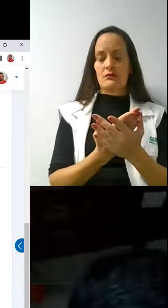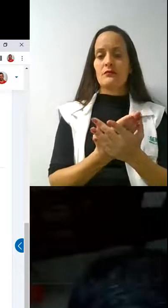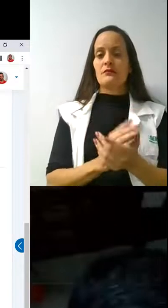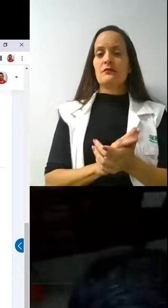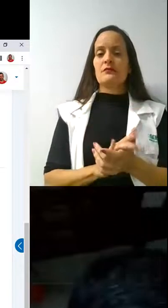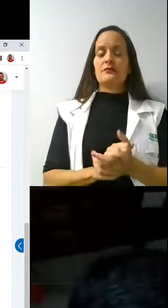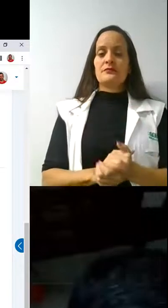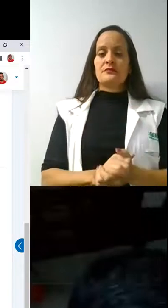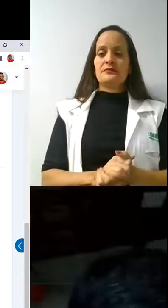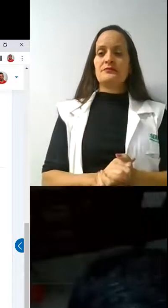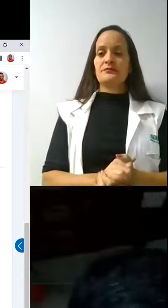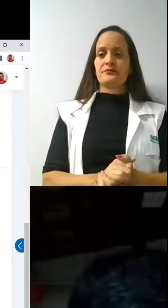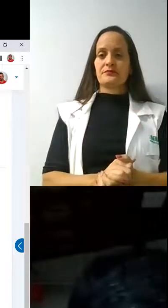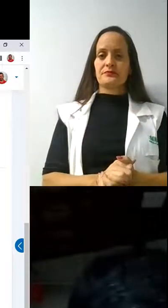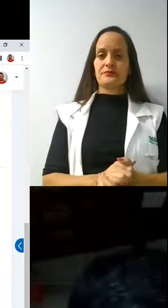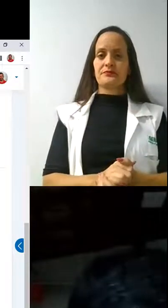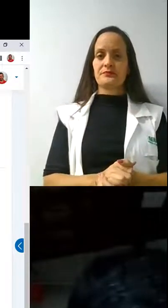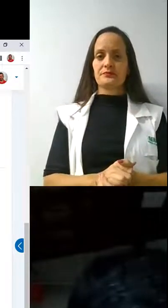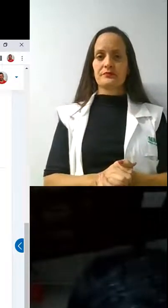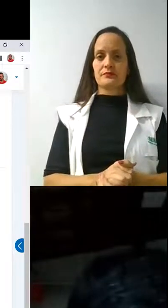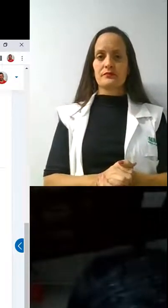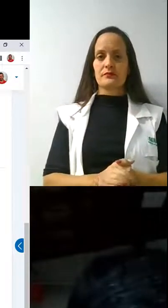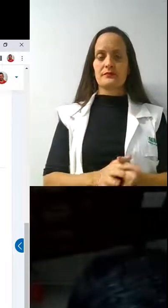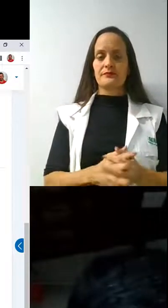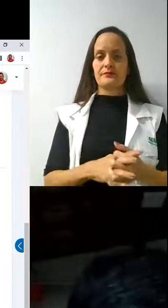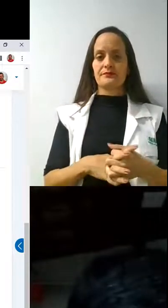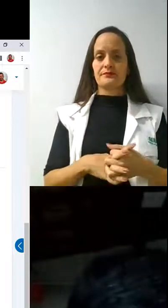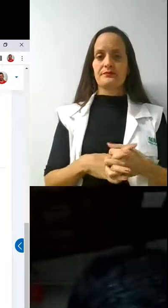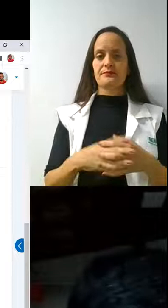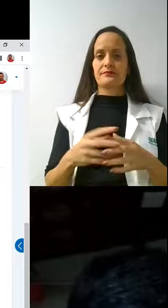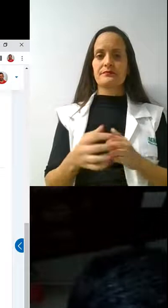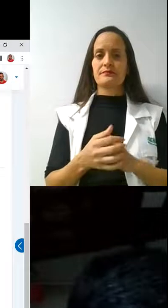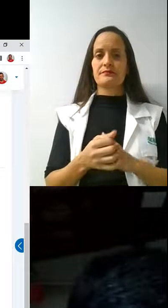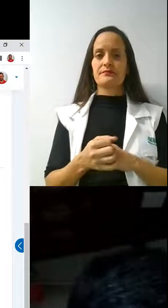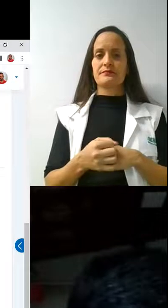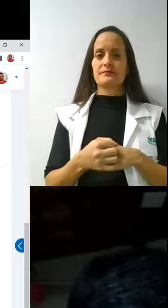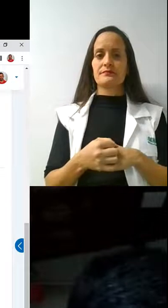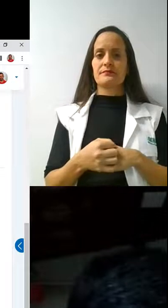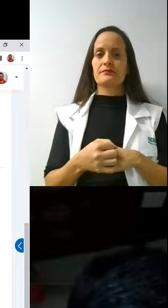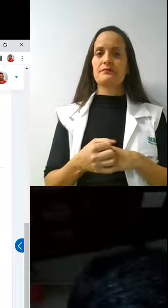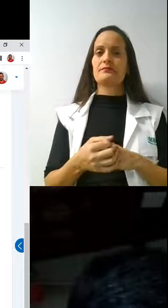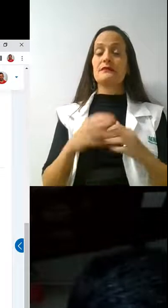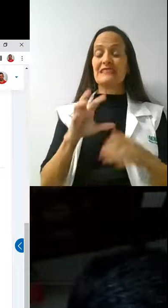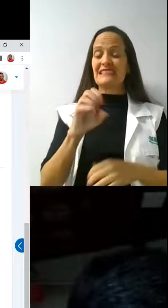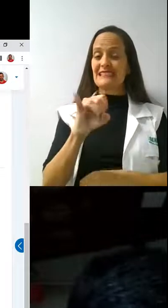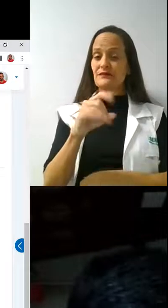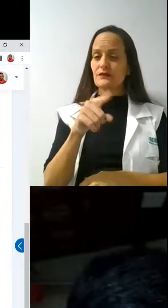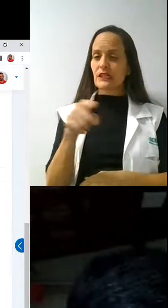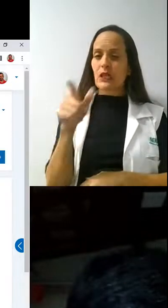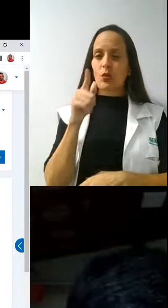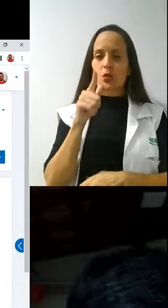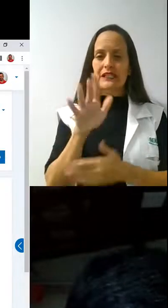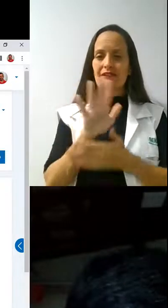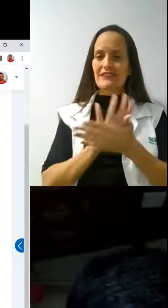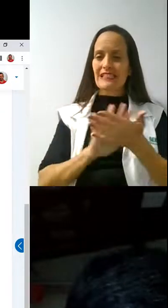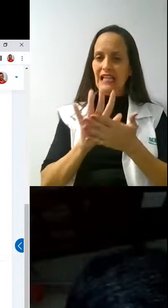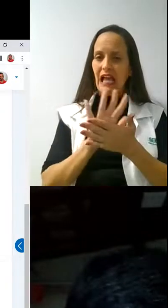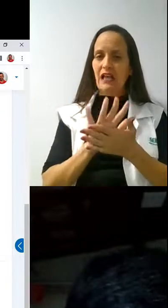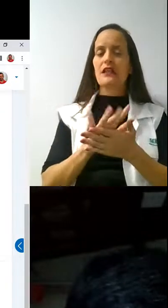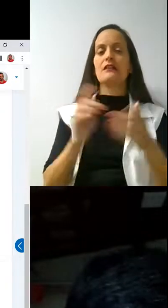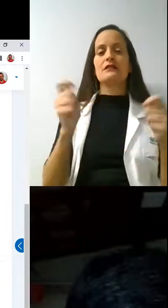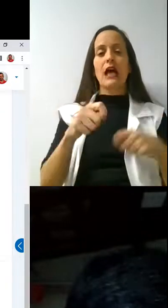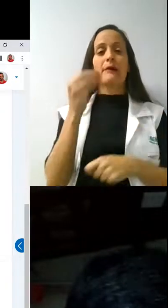começar a atividade, certo? Beleza, assisti a web e não consegui fazer. Você vem aqui ó, no conteúdo do curso.